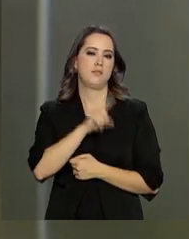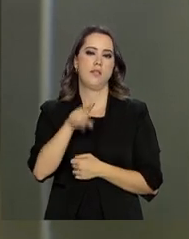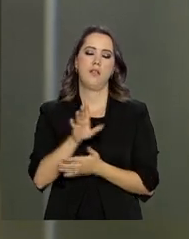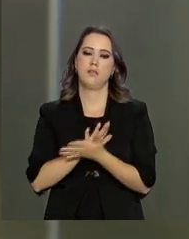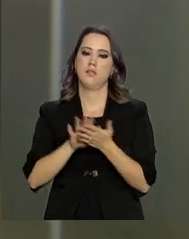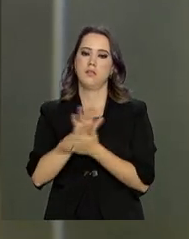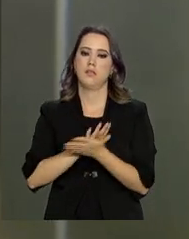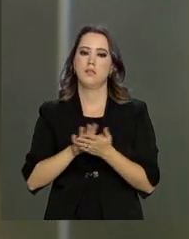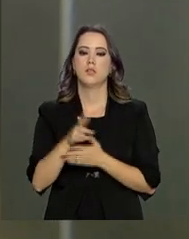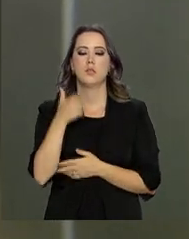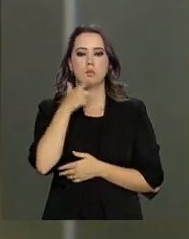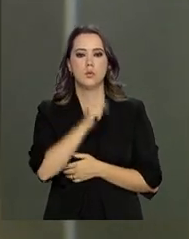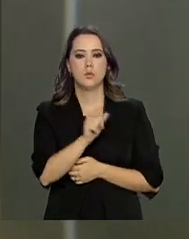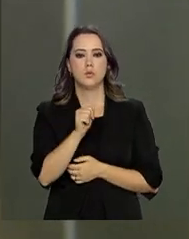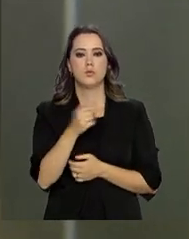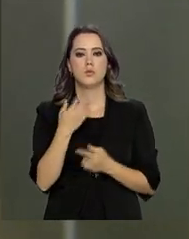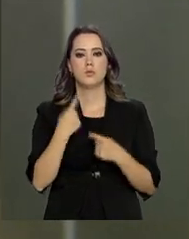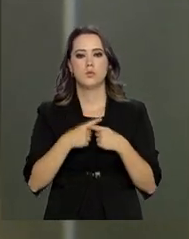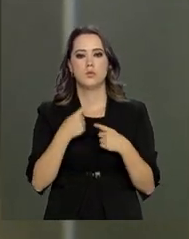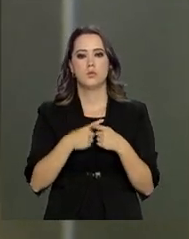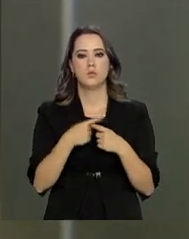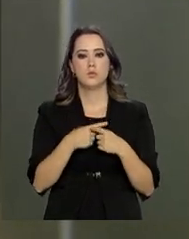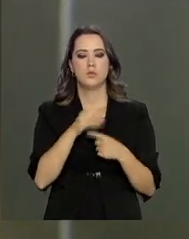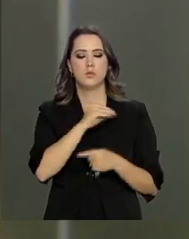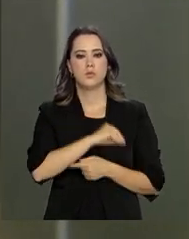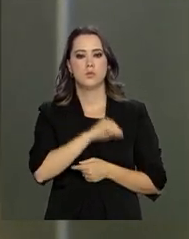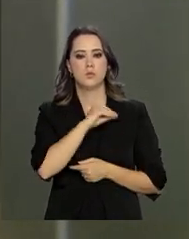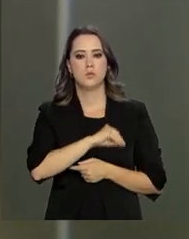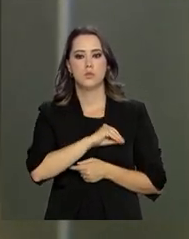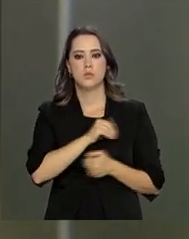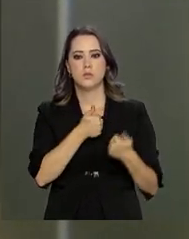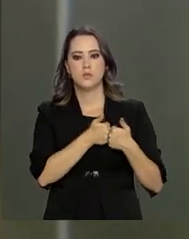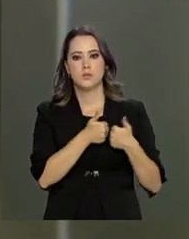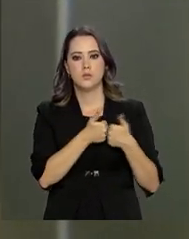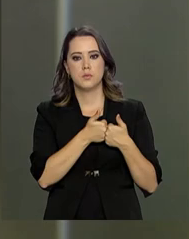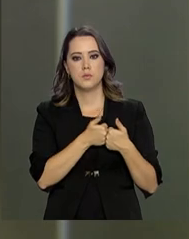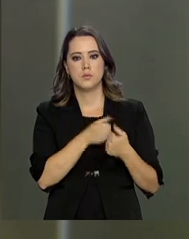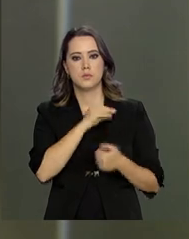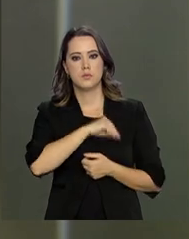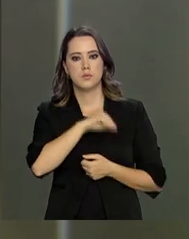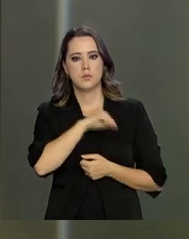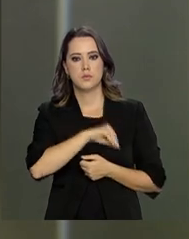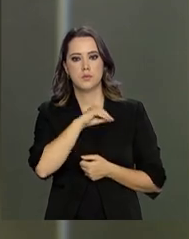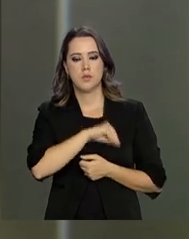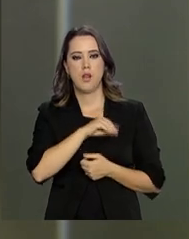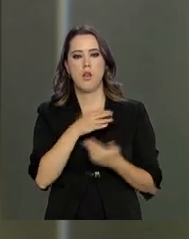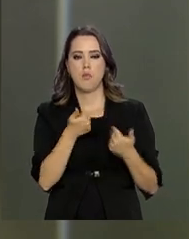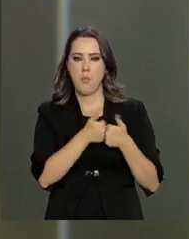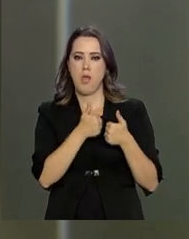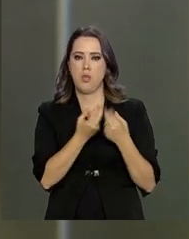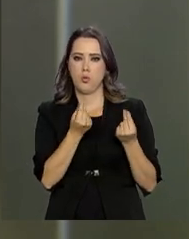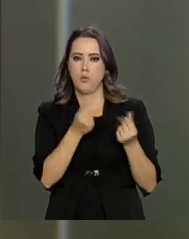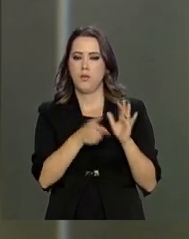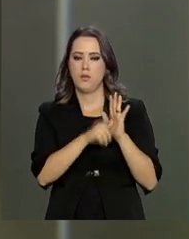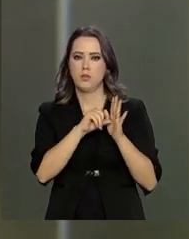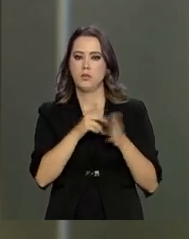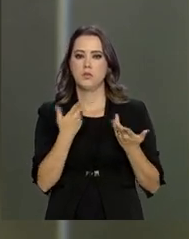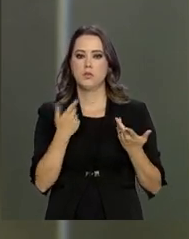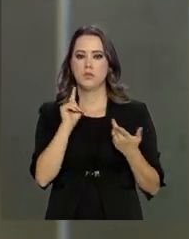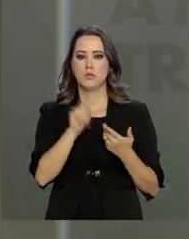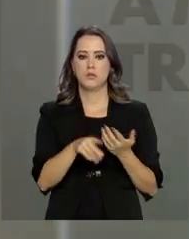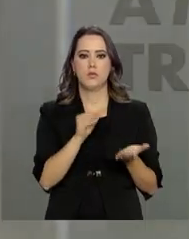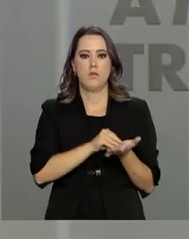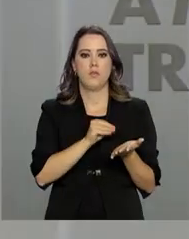eu consegui receber porque o salário ele fica muito próximo e acho que ele sempre foi muito próximo do valor do salário então não foi uma coisa que